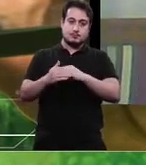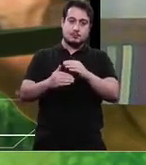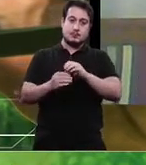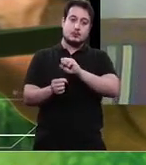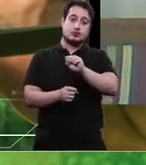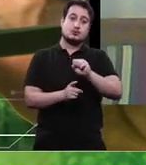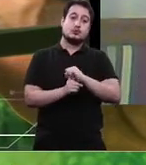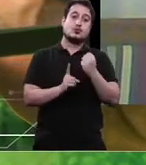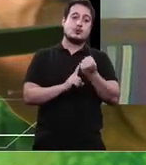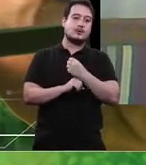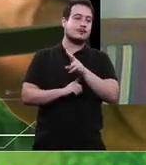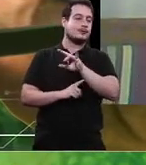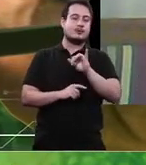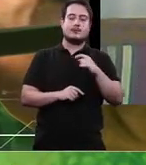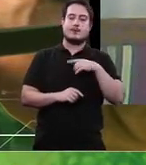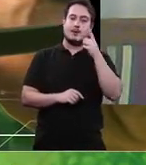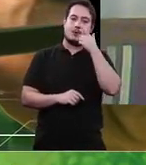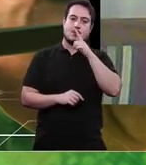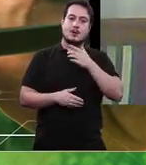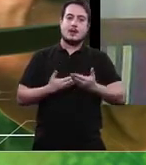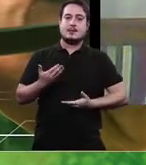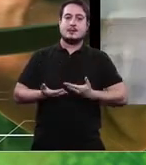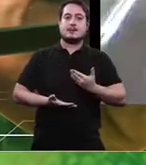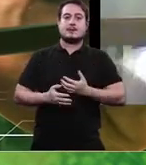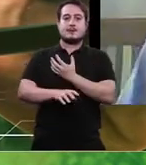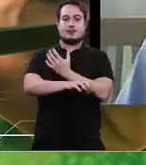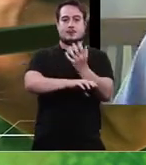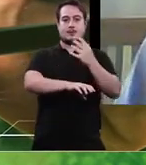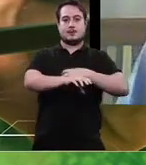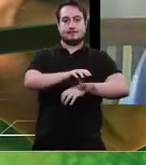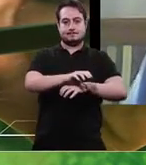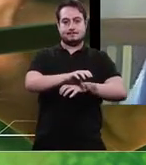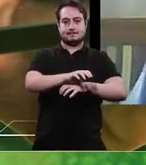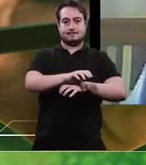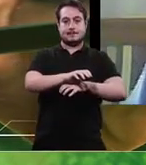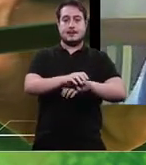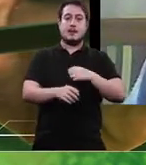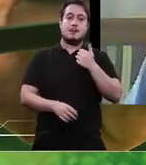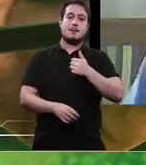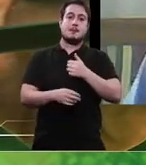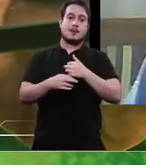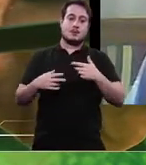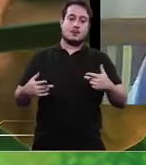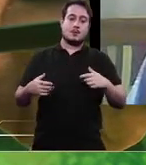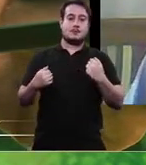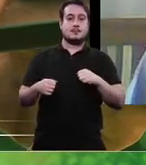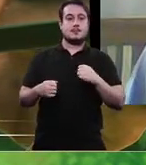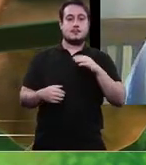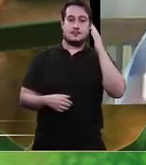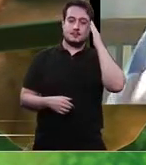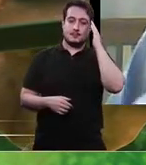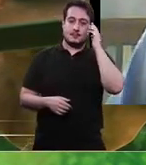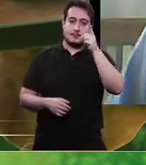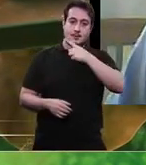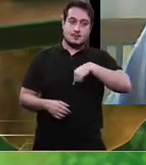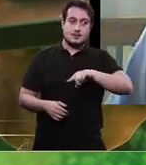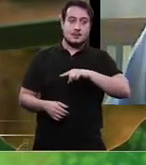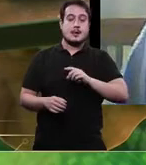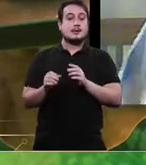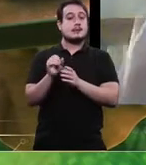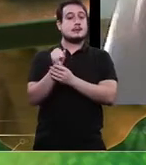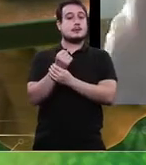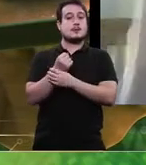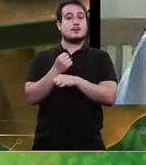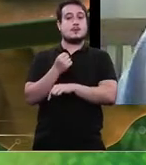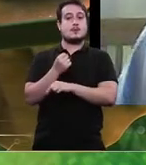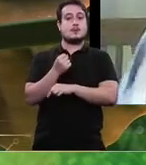não vai prestar esse serviço ambiental. Então, a primeira coisa que a gente precisa dar ao produtor rural é segurança